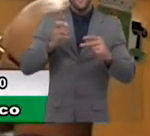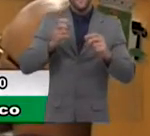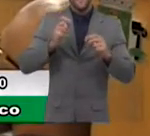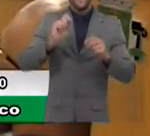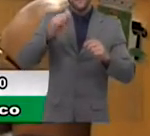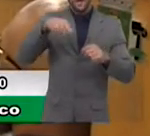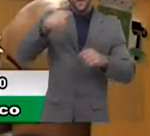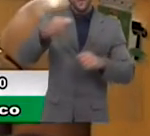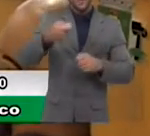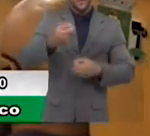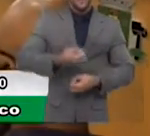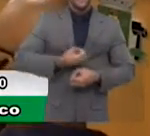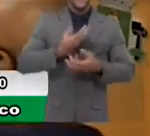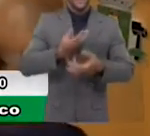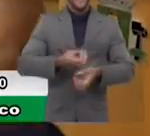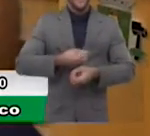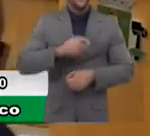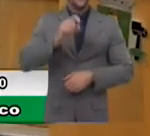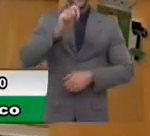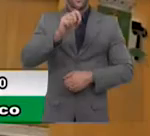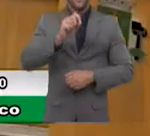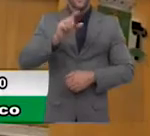tudo que eles fizeram.